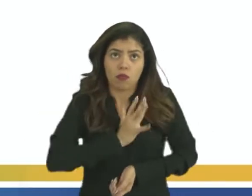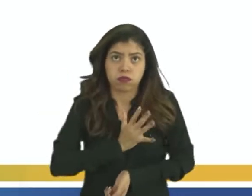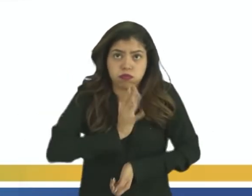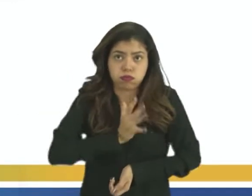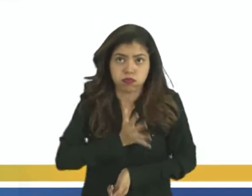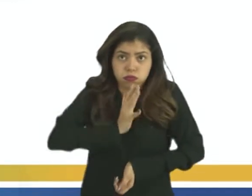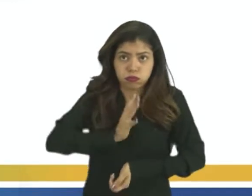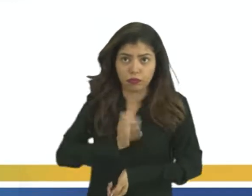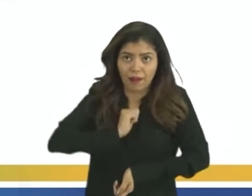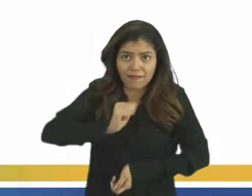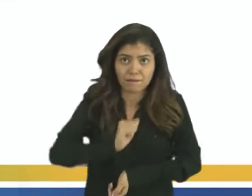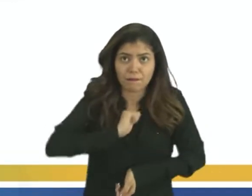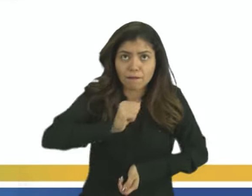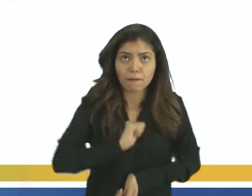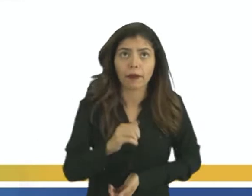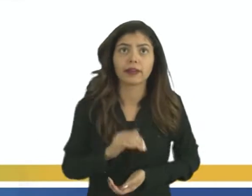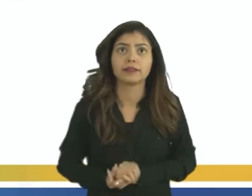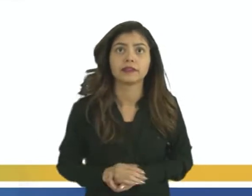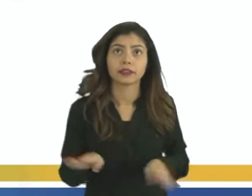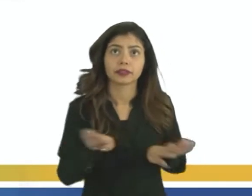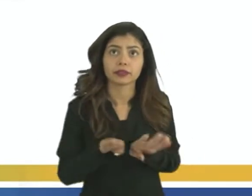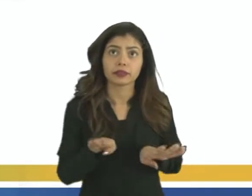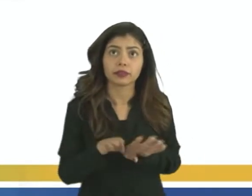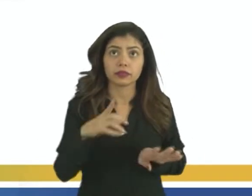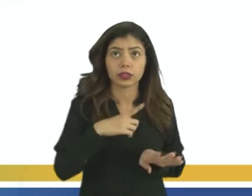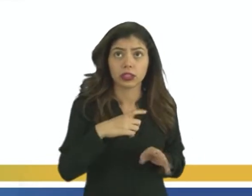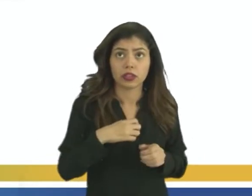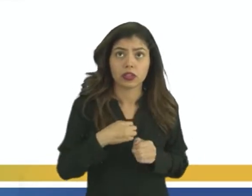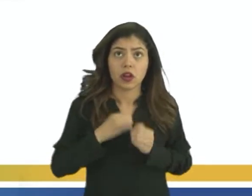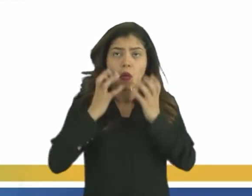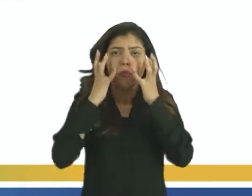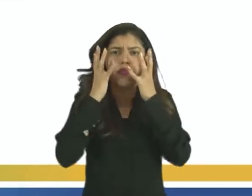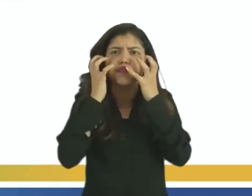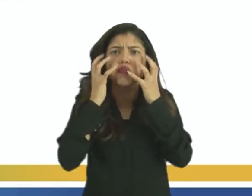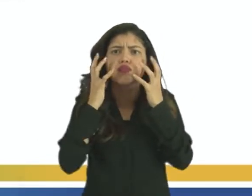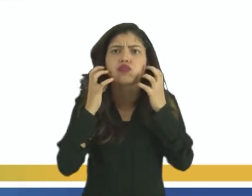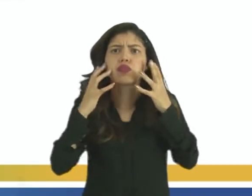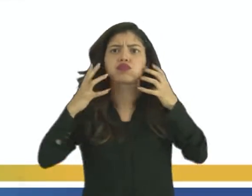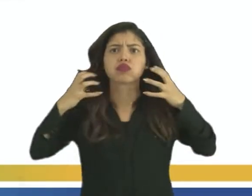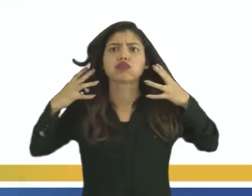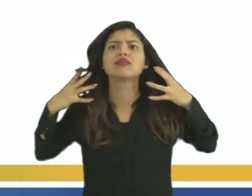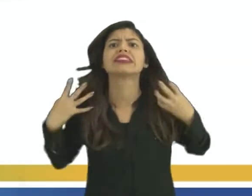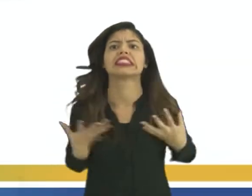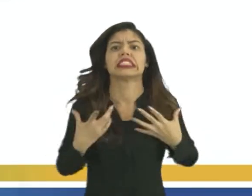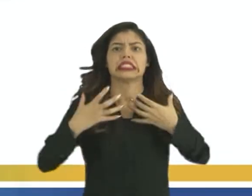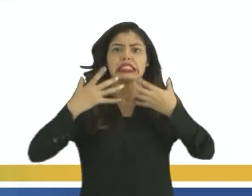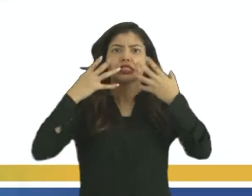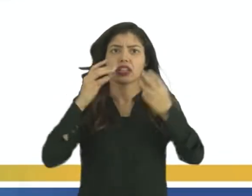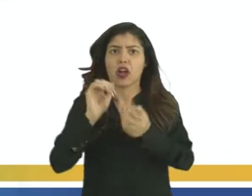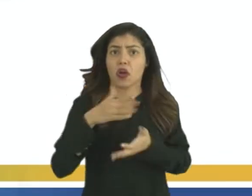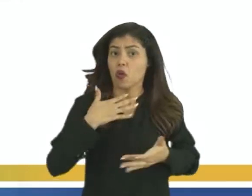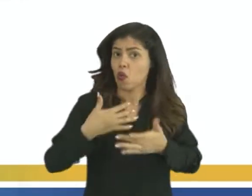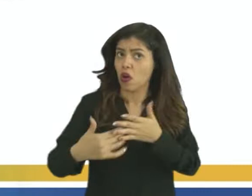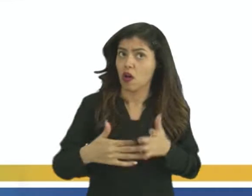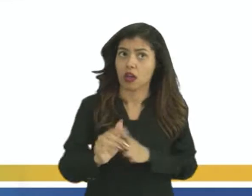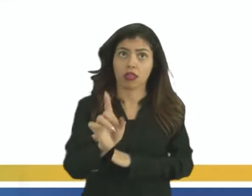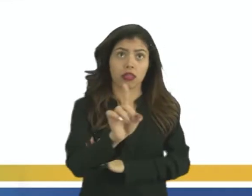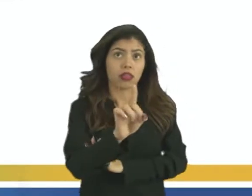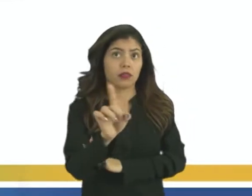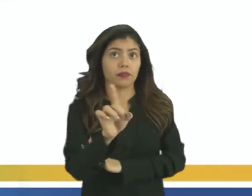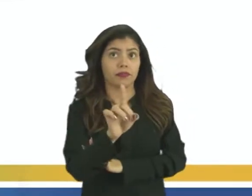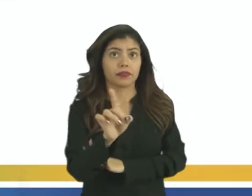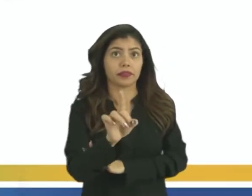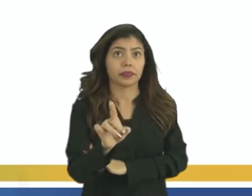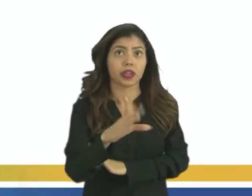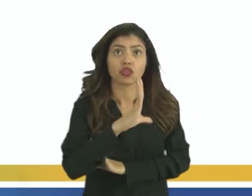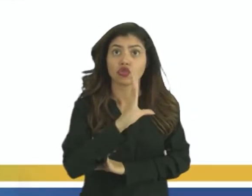ataques cardíacos. Nós temos o excesso de acne, né? A gente pode ver que não é uma acne qualquer que a gente tem